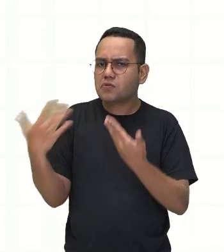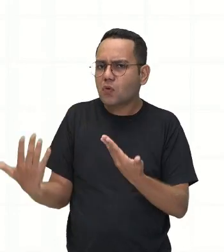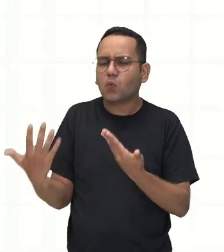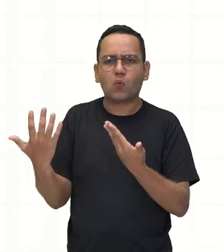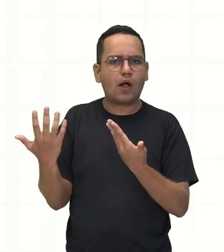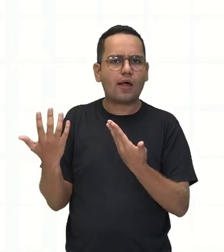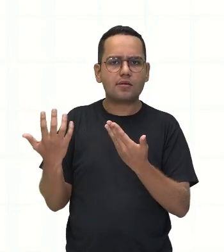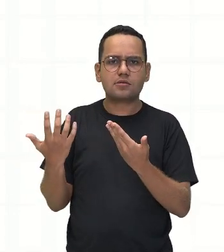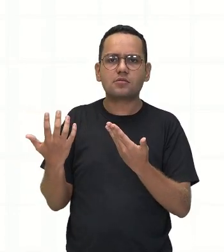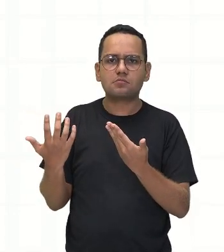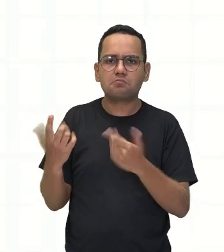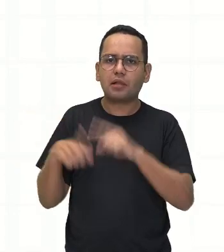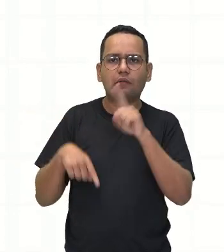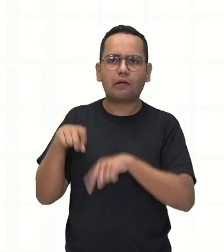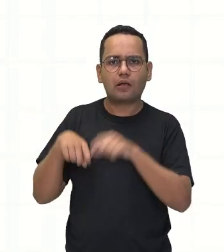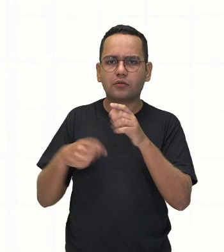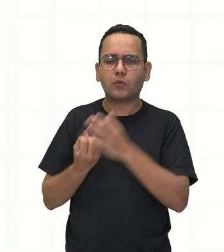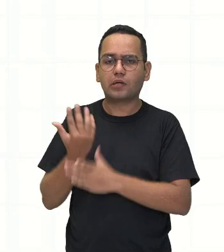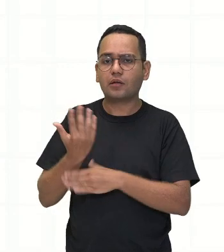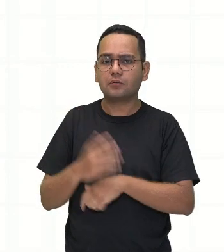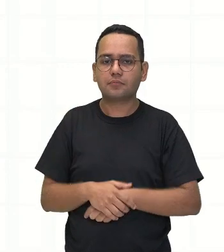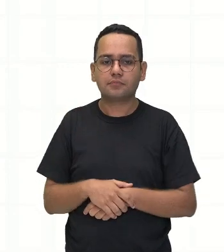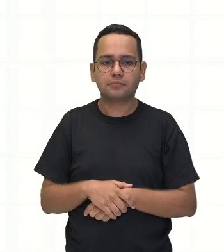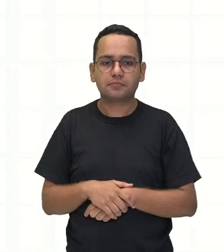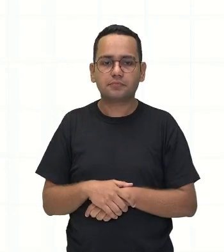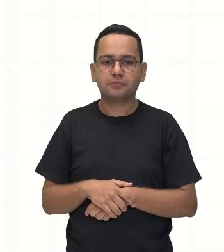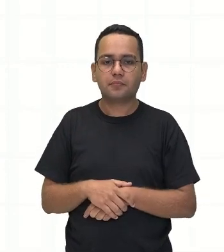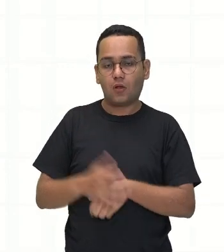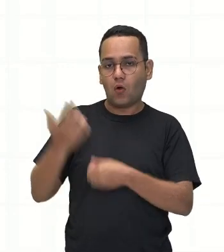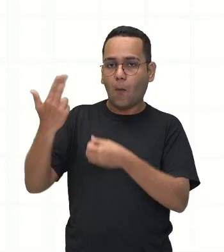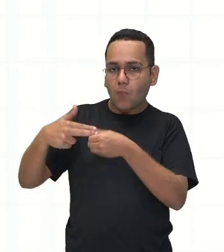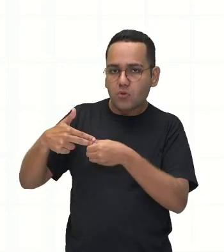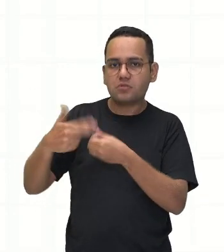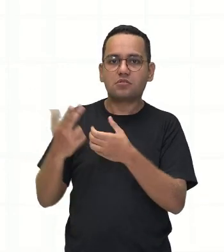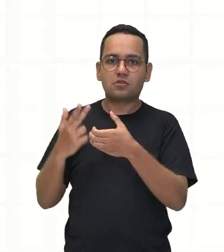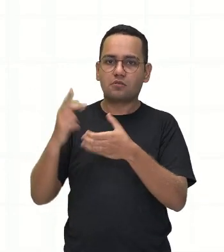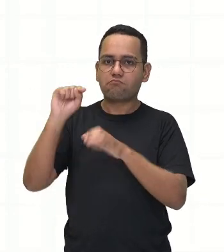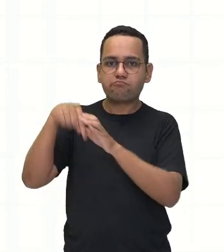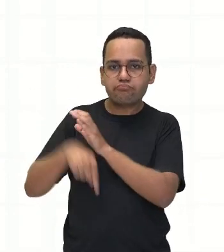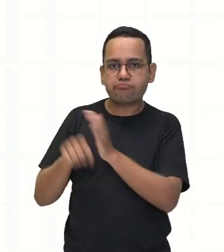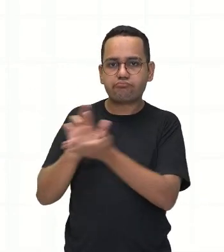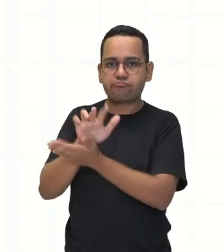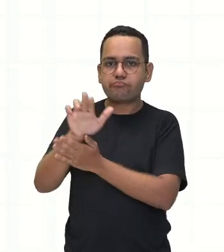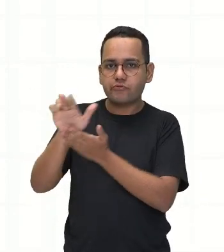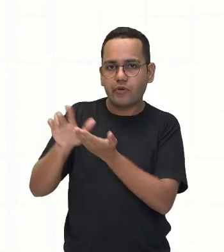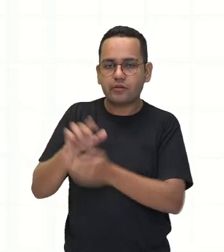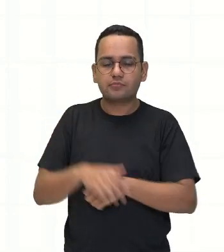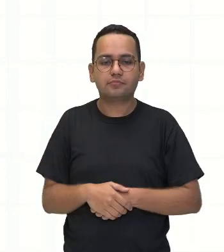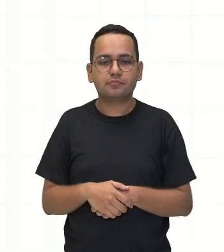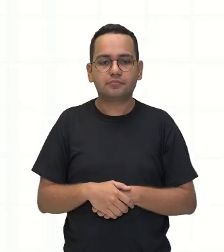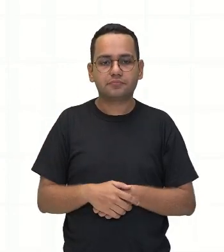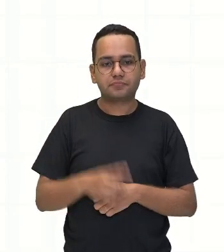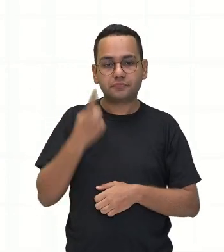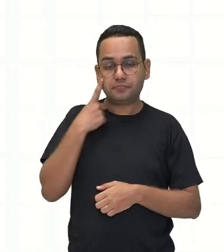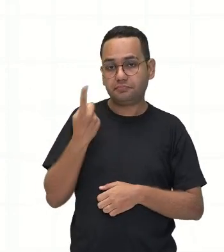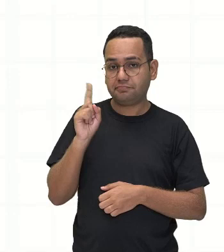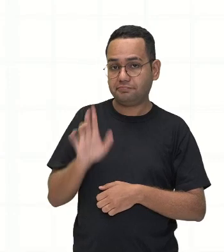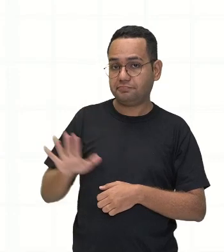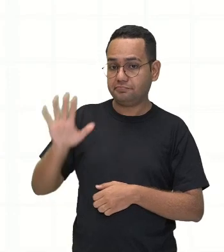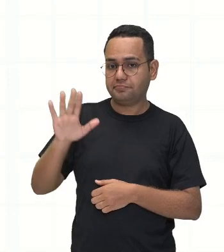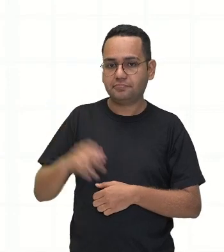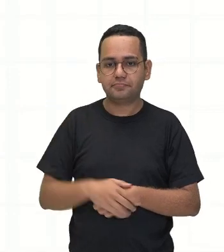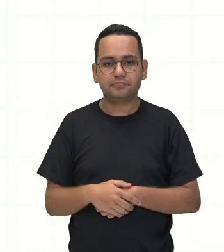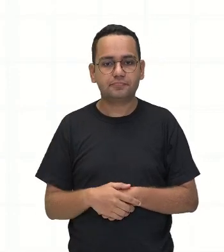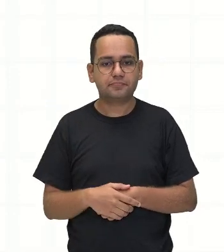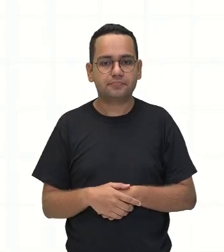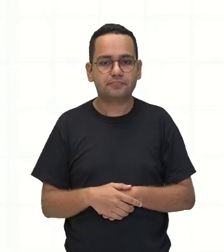atividades humanas? Né? Nós temos ali queima de combustíveis fósseis. Olha só essas atividades